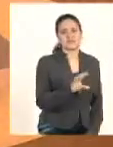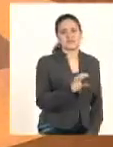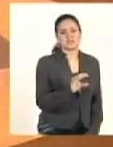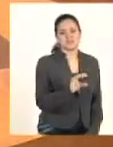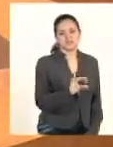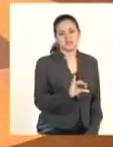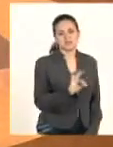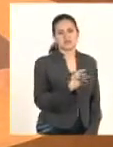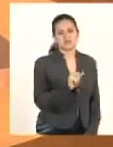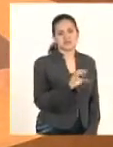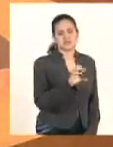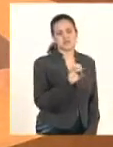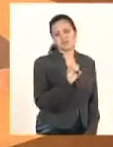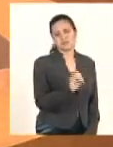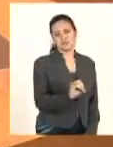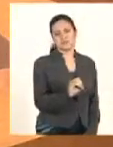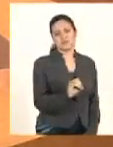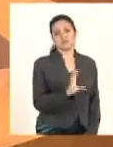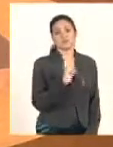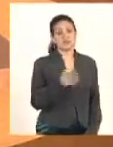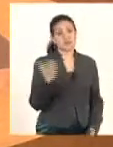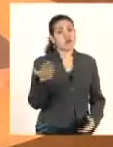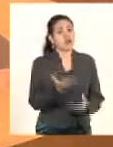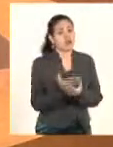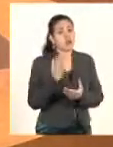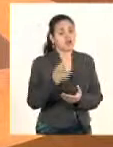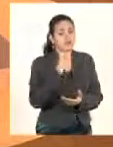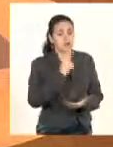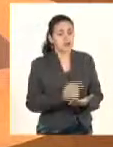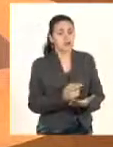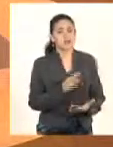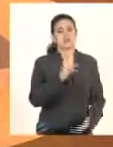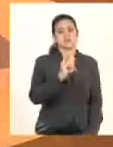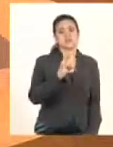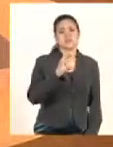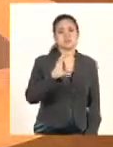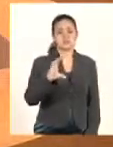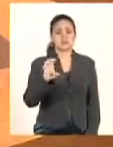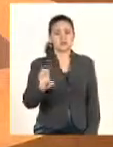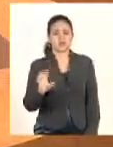de Contas assim disse, meu gabinete está à disposição